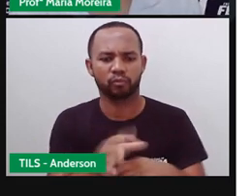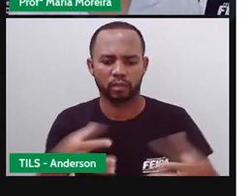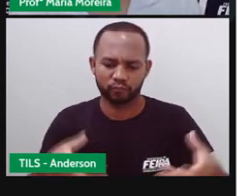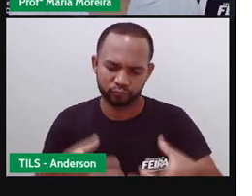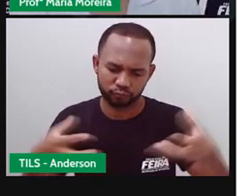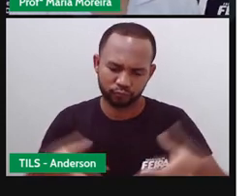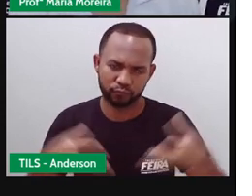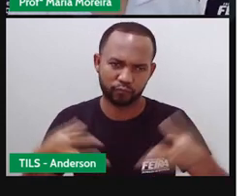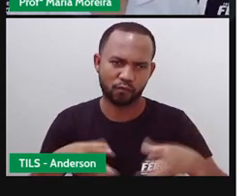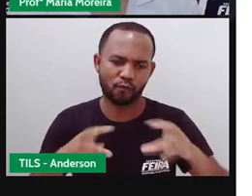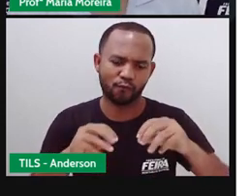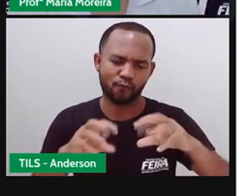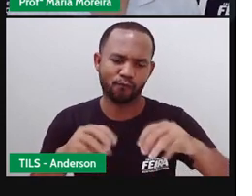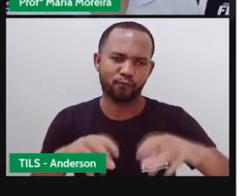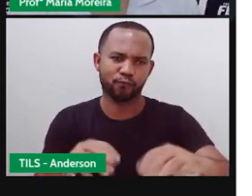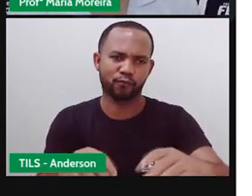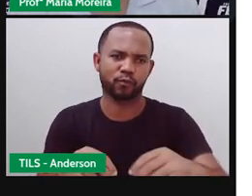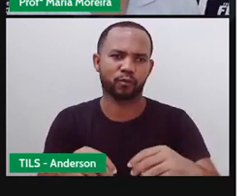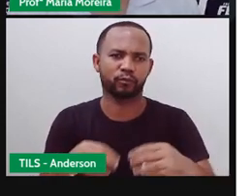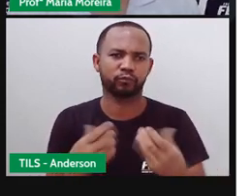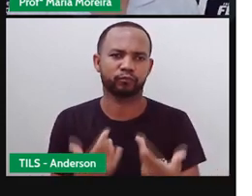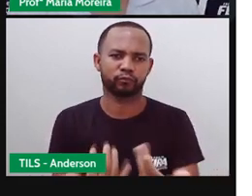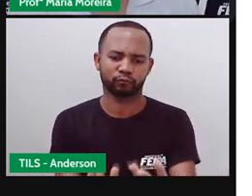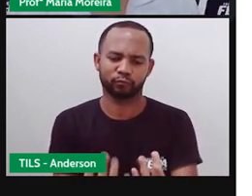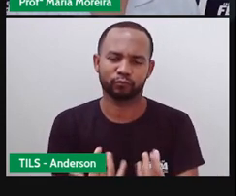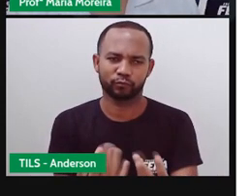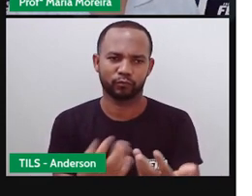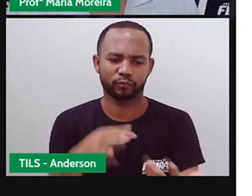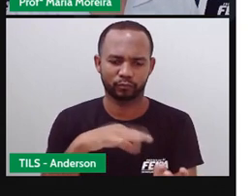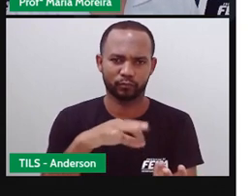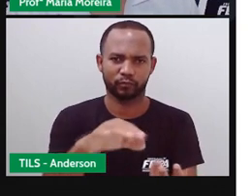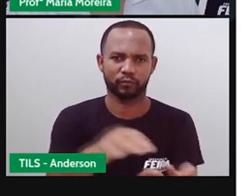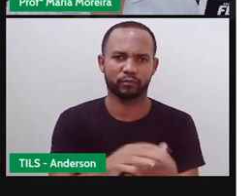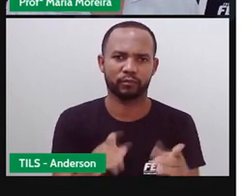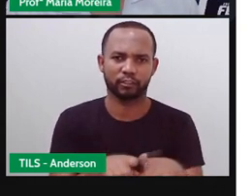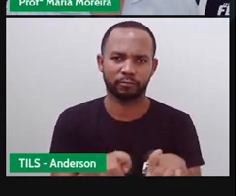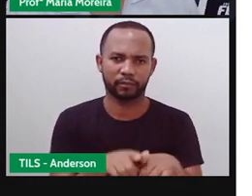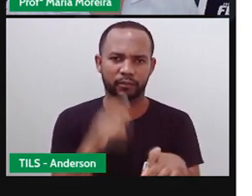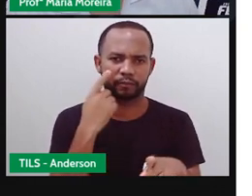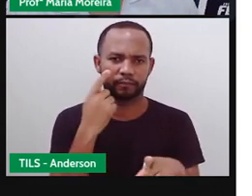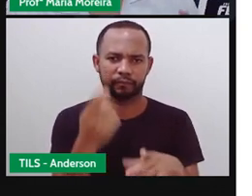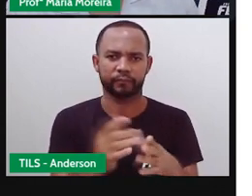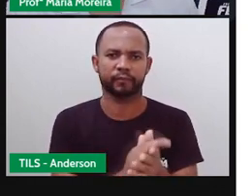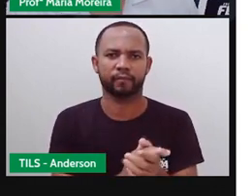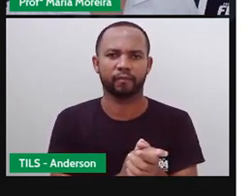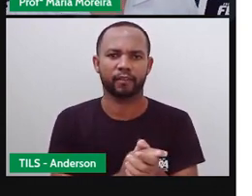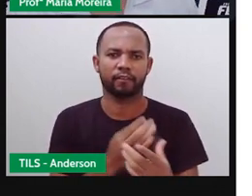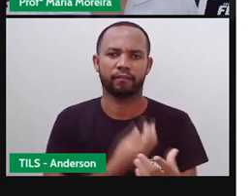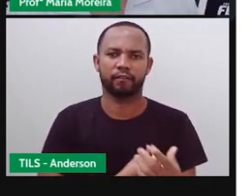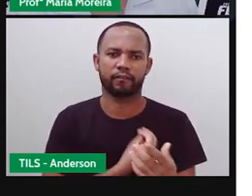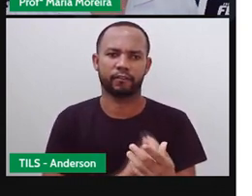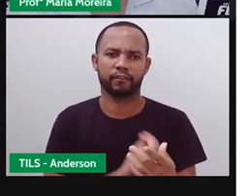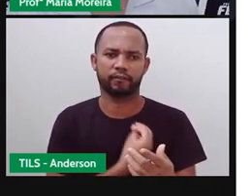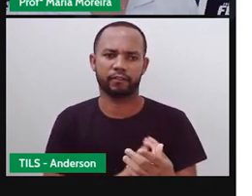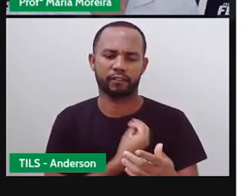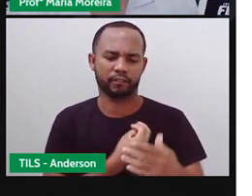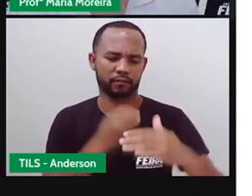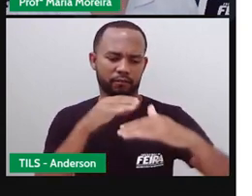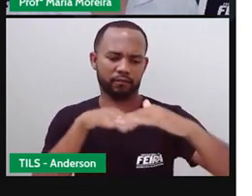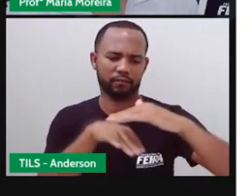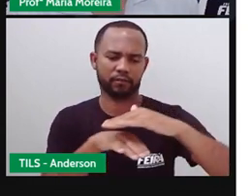do bando aí o solo mas não é só do bar sou eu que elas fazem não é bom pô viver debaixo da terra